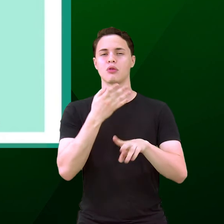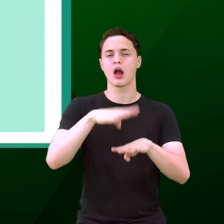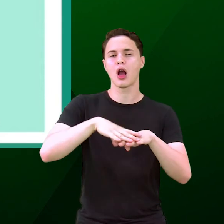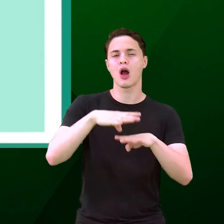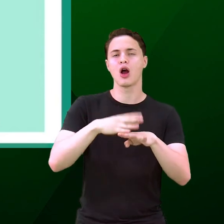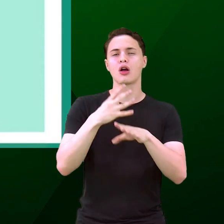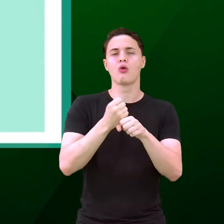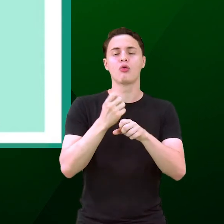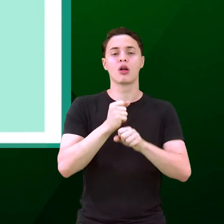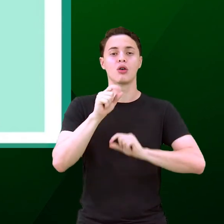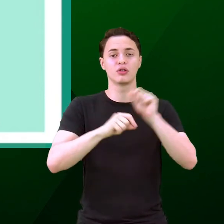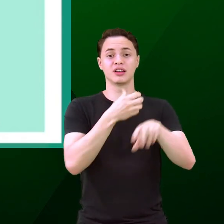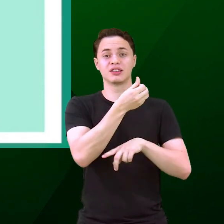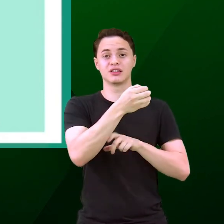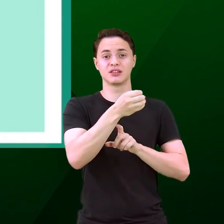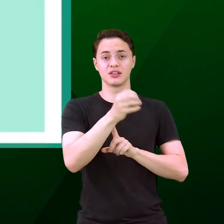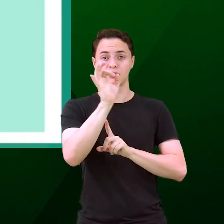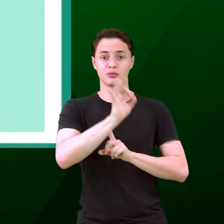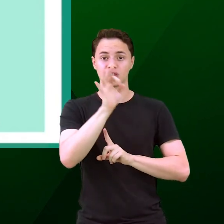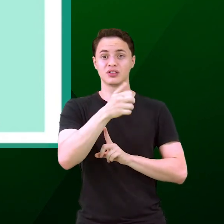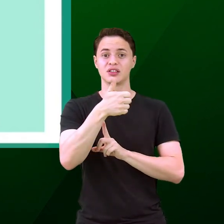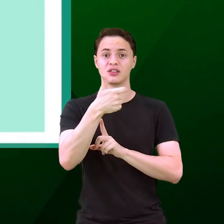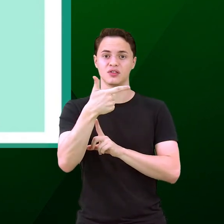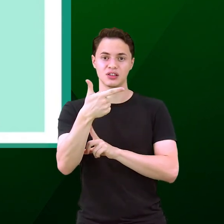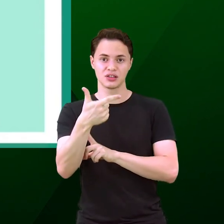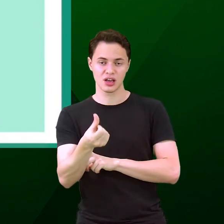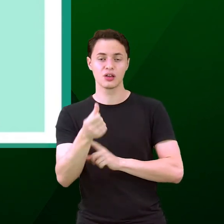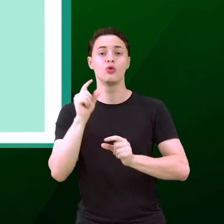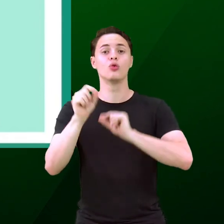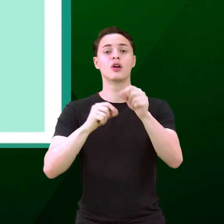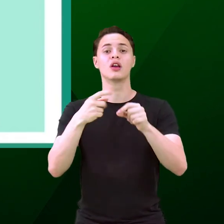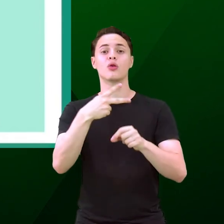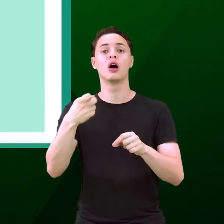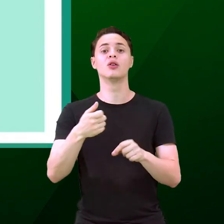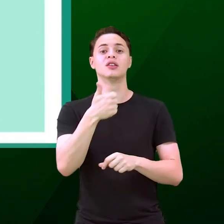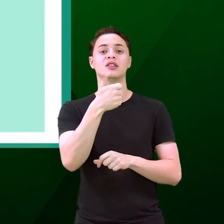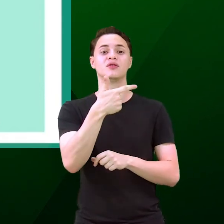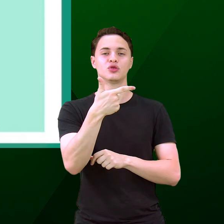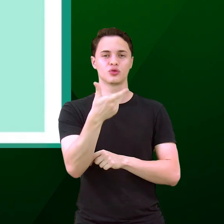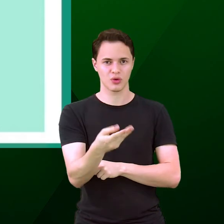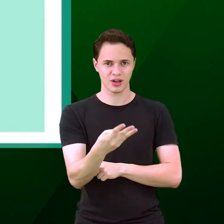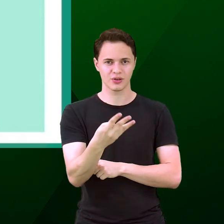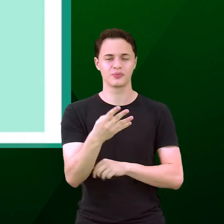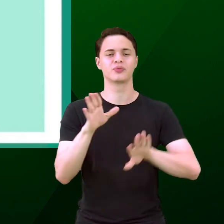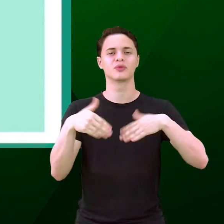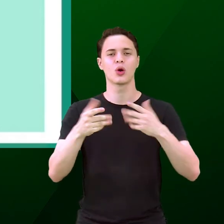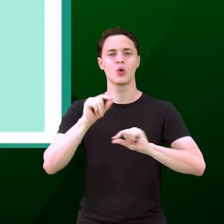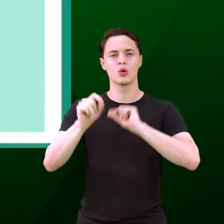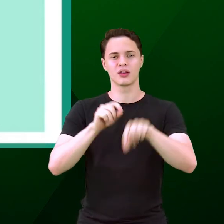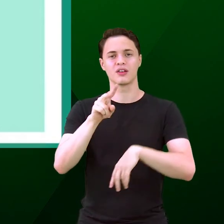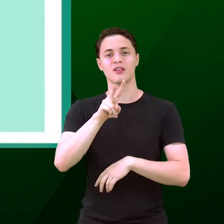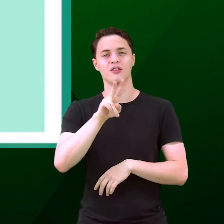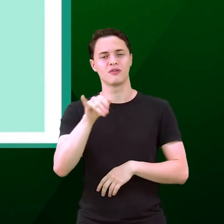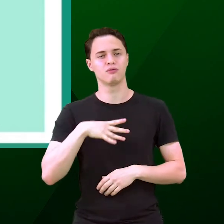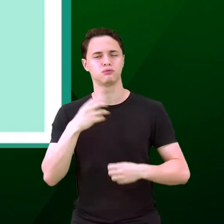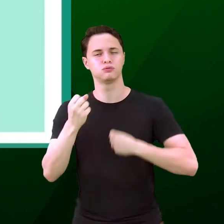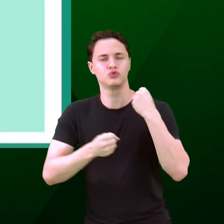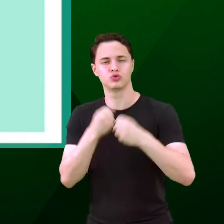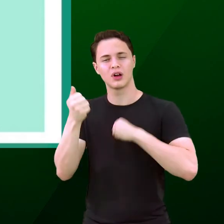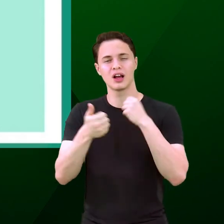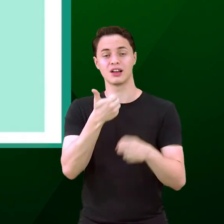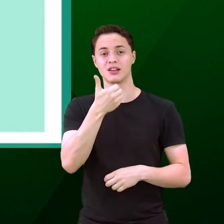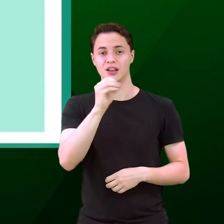melhorar a circulação sanguínea, para melhorar a oxigenação desse músculo que vai estar entrando em atividade e não está acostumado. Então, a gente faz